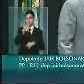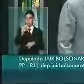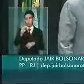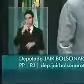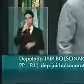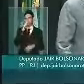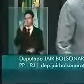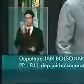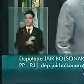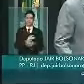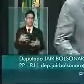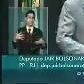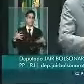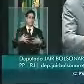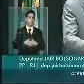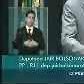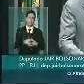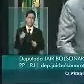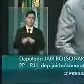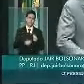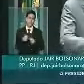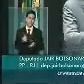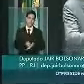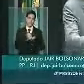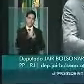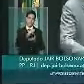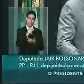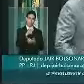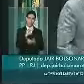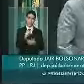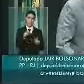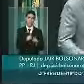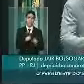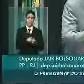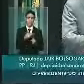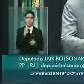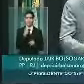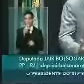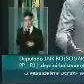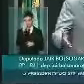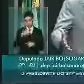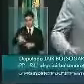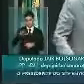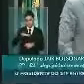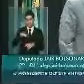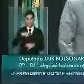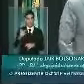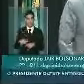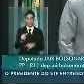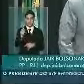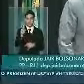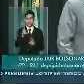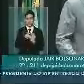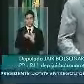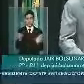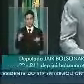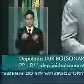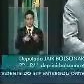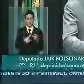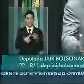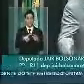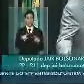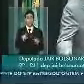do crioulo doido. Apoiando Cuba e justificando que o povo cubano não tem liberdade